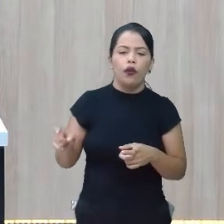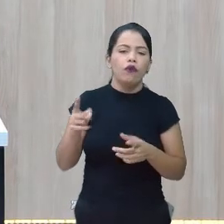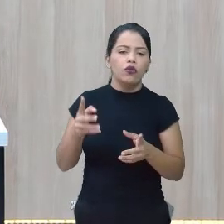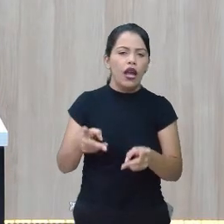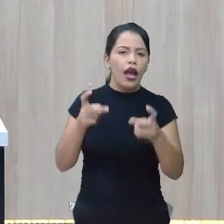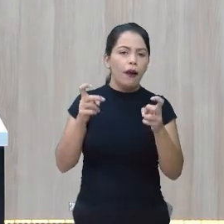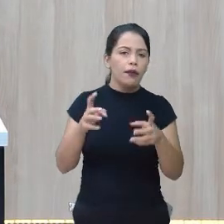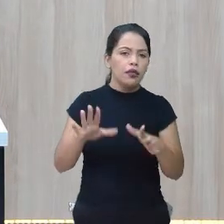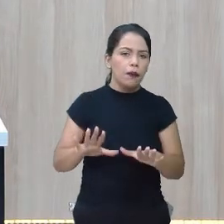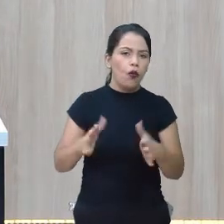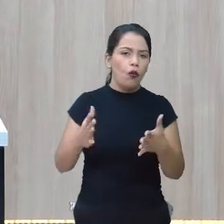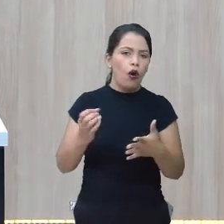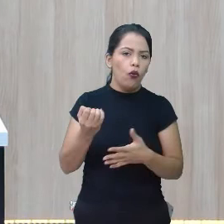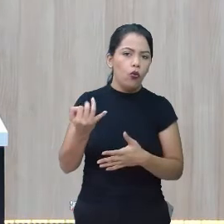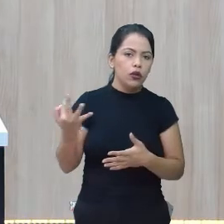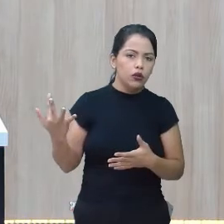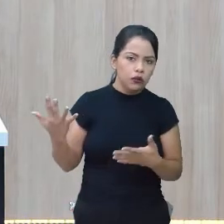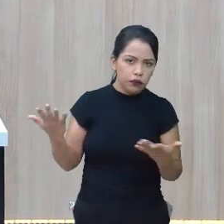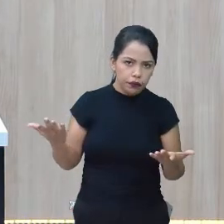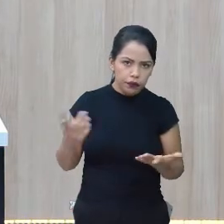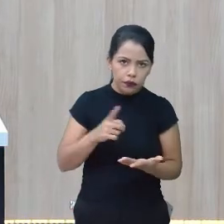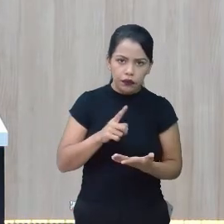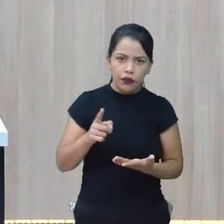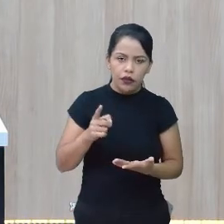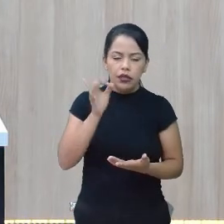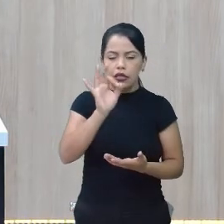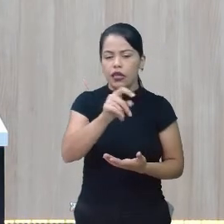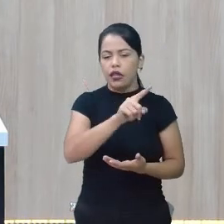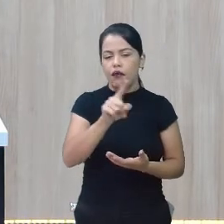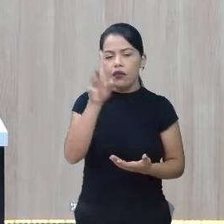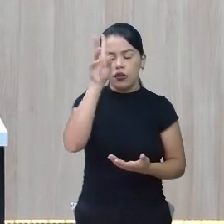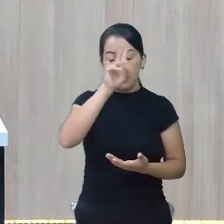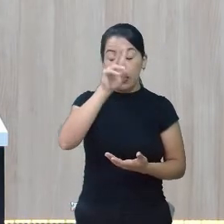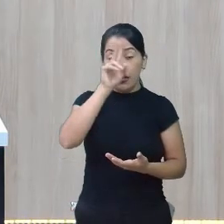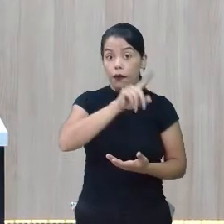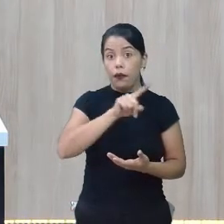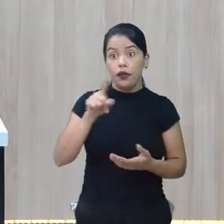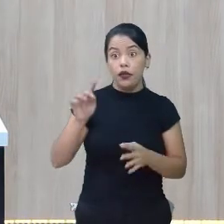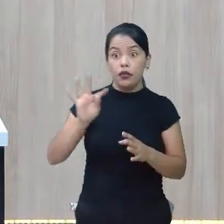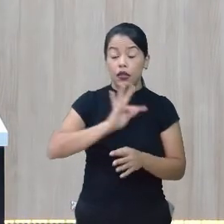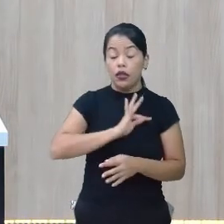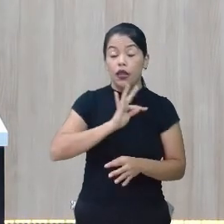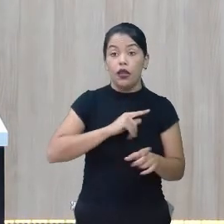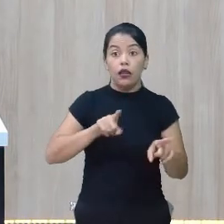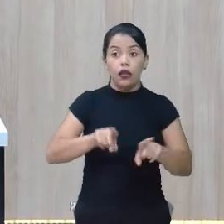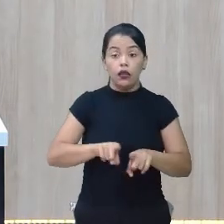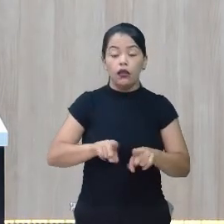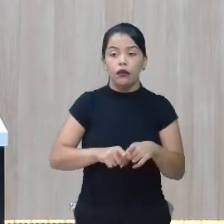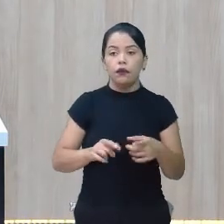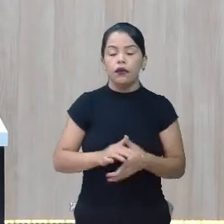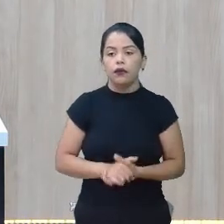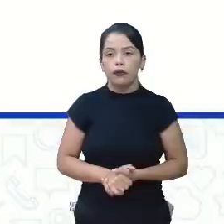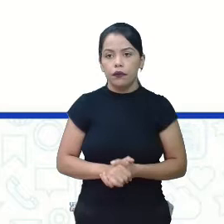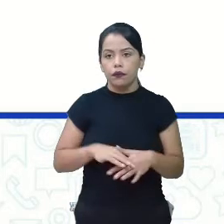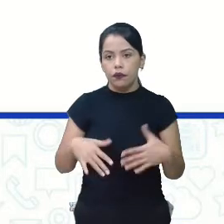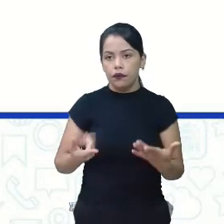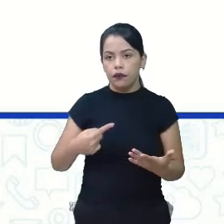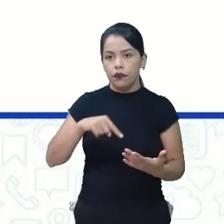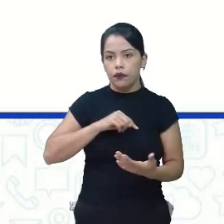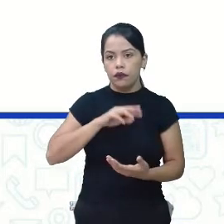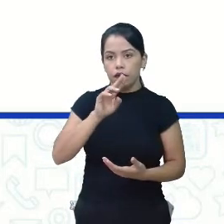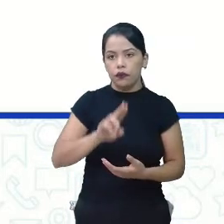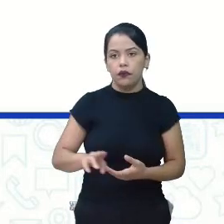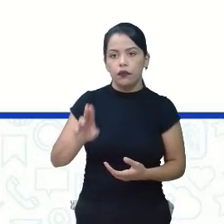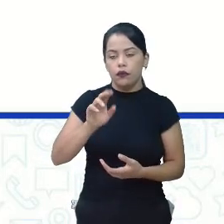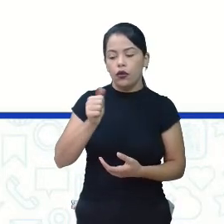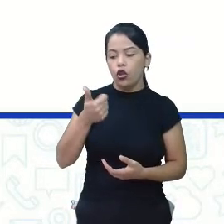quantidades dos cubinhos que estavam aí? Tenho certeza que vocês lembram dessa técnica também. Olha só, aqui a gente vai usar 12